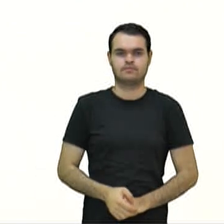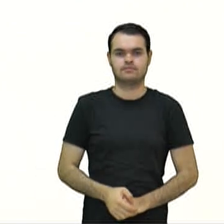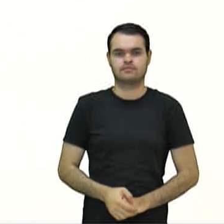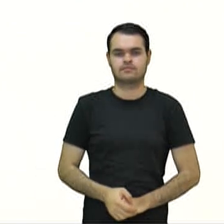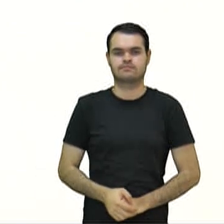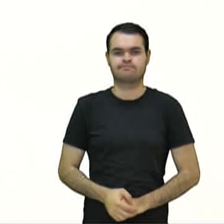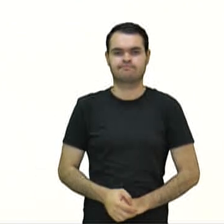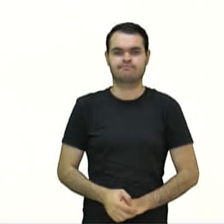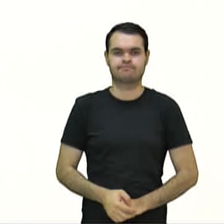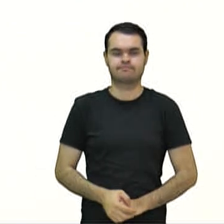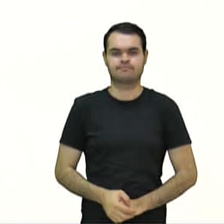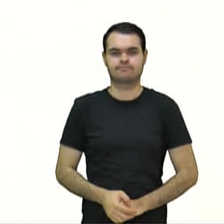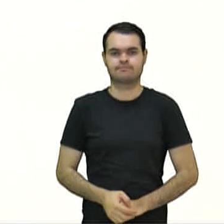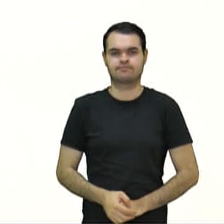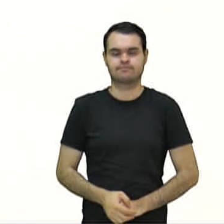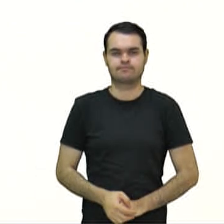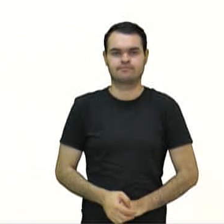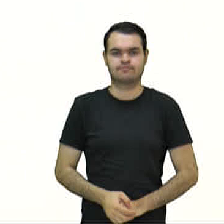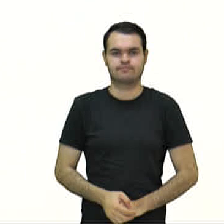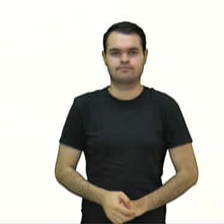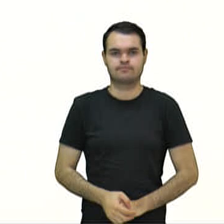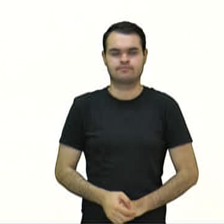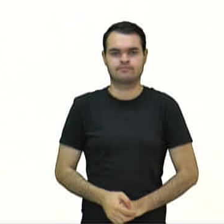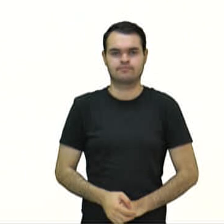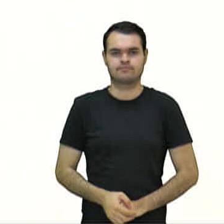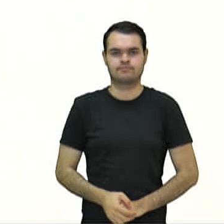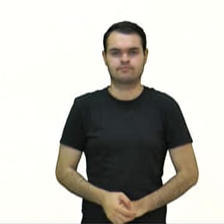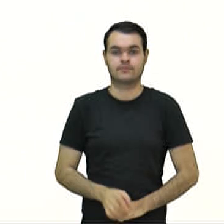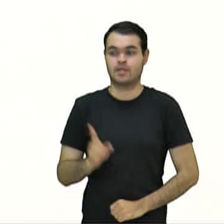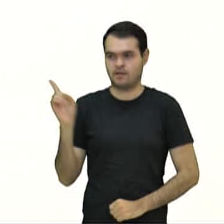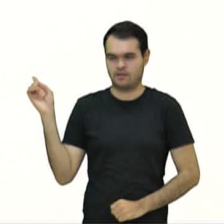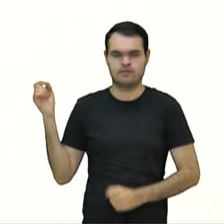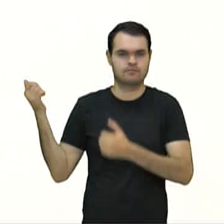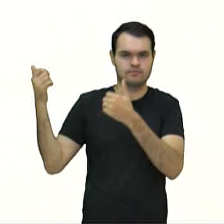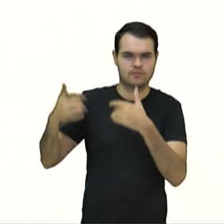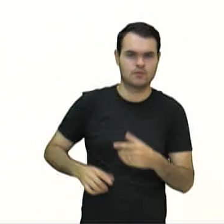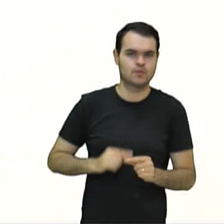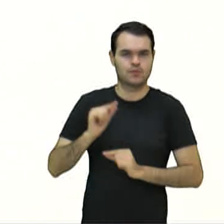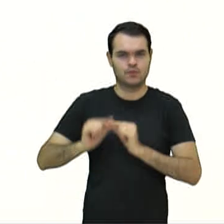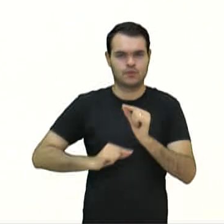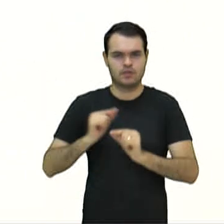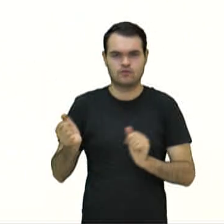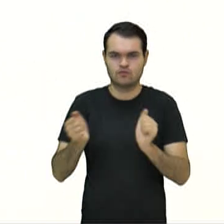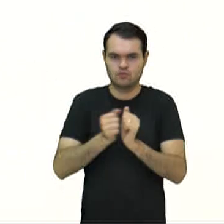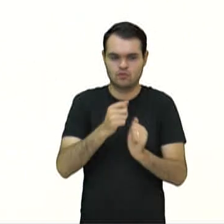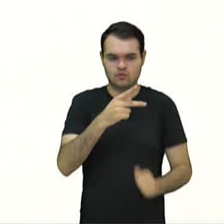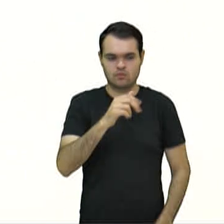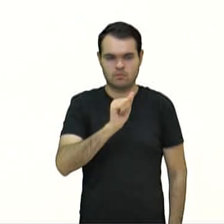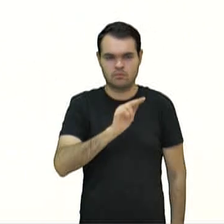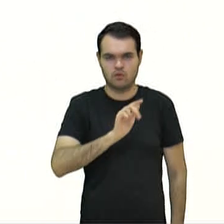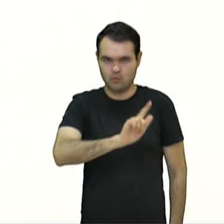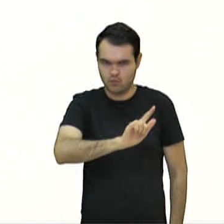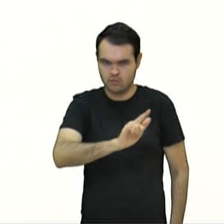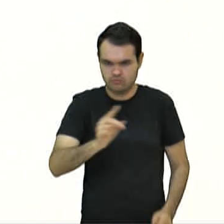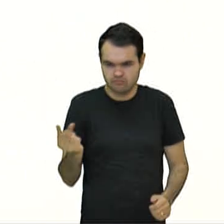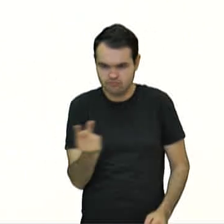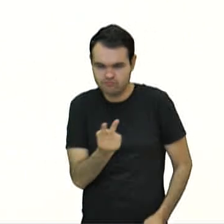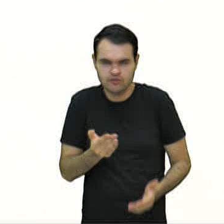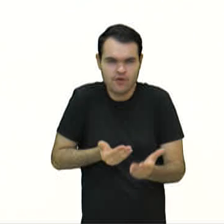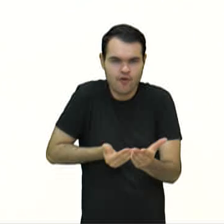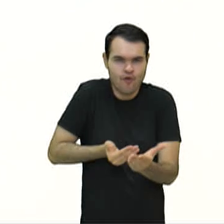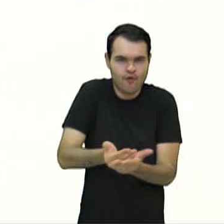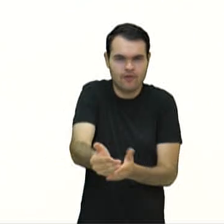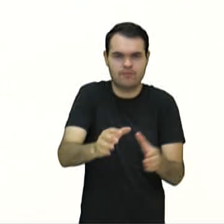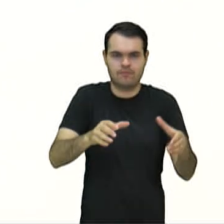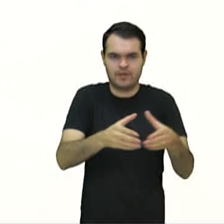and invited him to join his music group. Então aqui conta que ele, junto com o Paul McCartney, começaram uma banda.